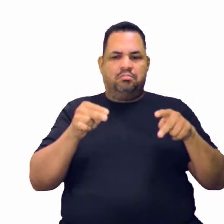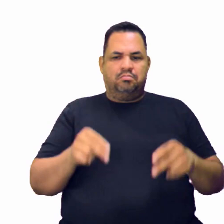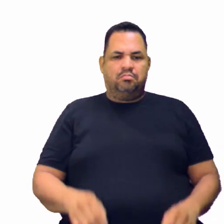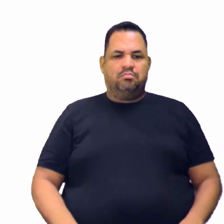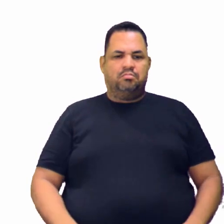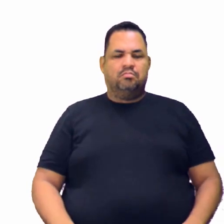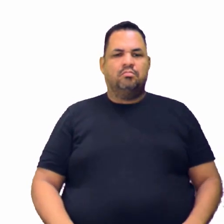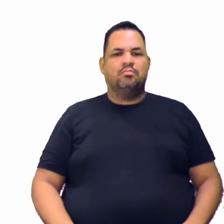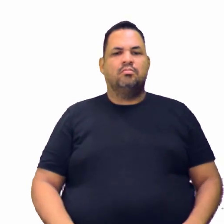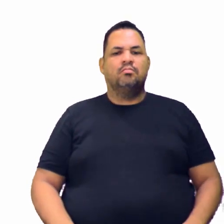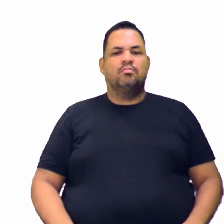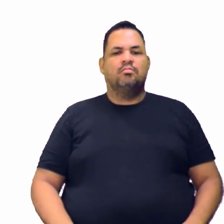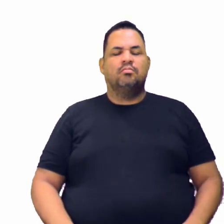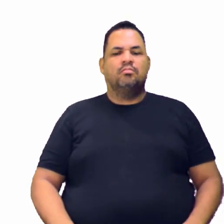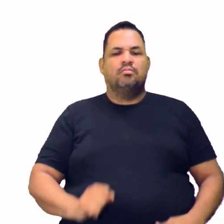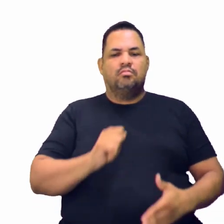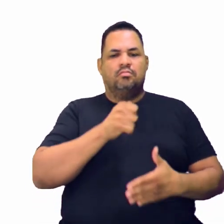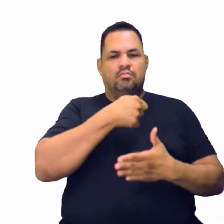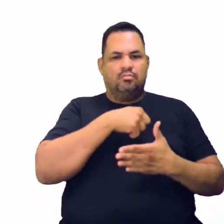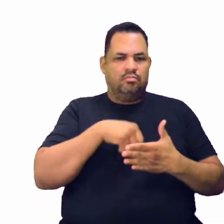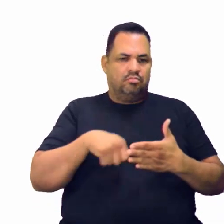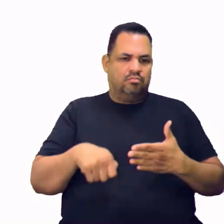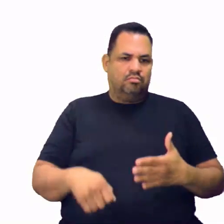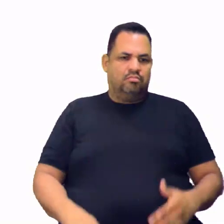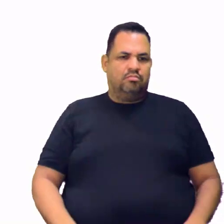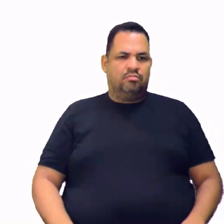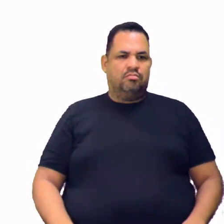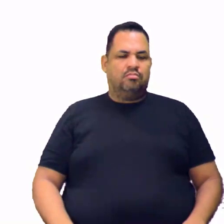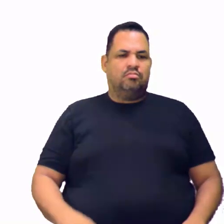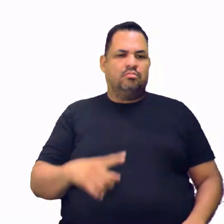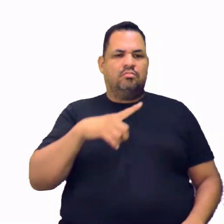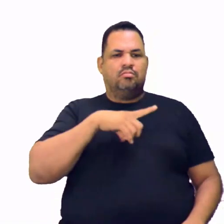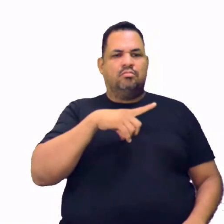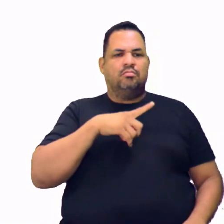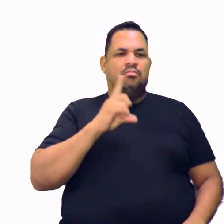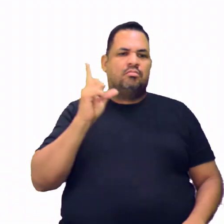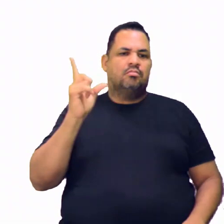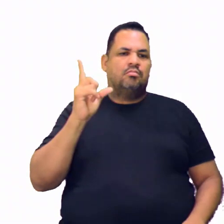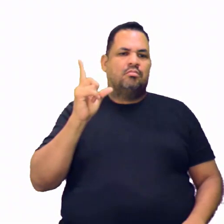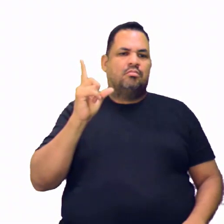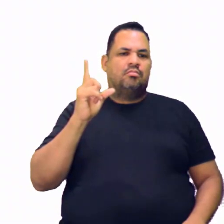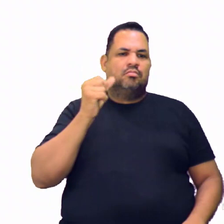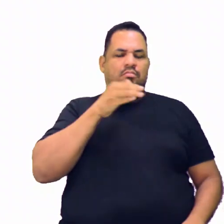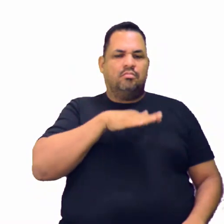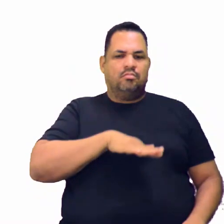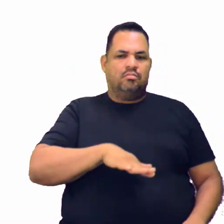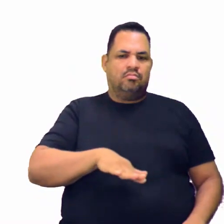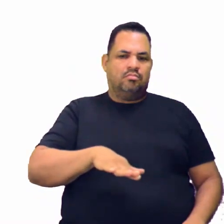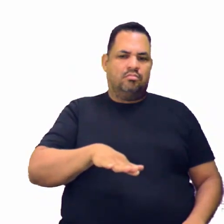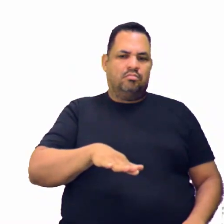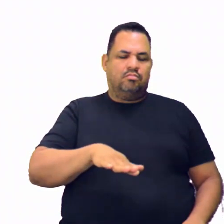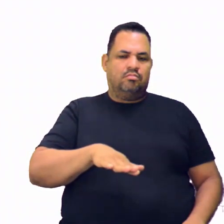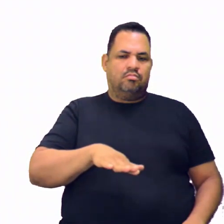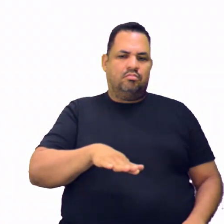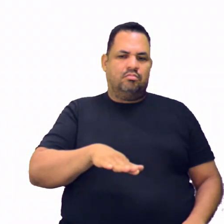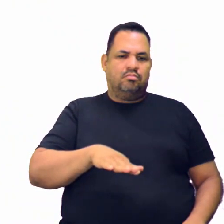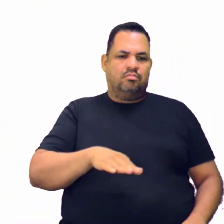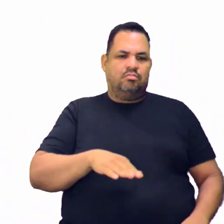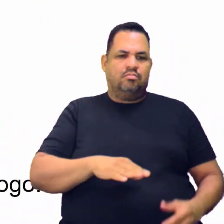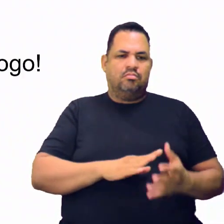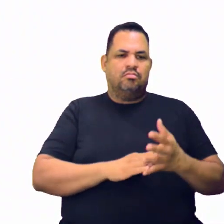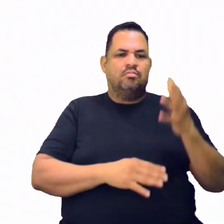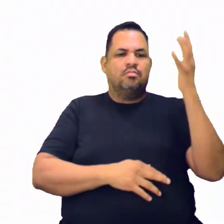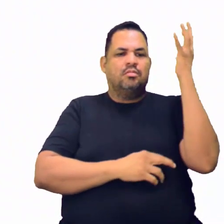tema. Então, tome nota aí. Temos aqui o seguinte, uma criança na árvore e